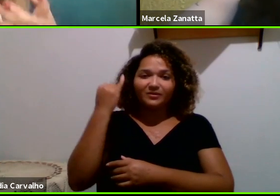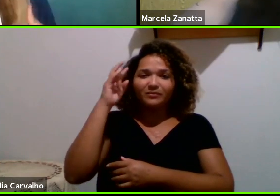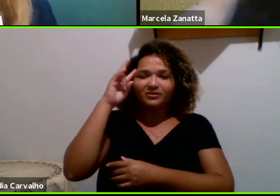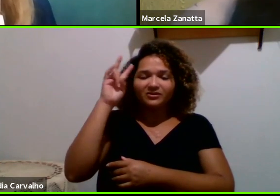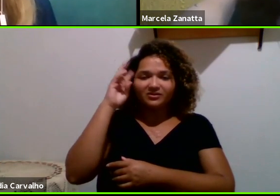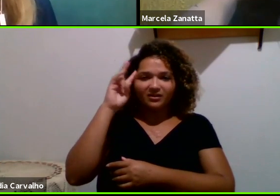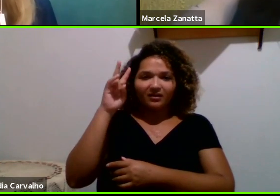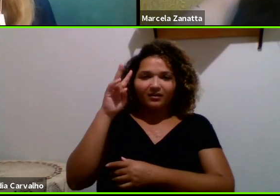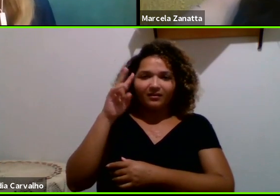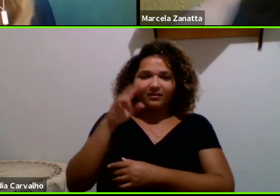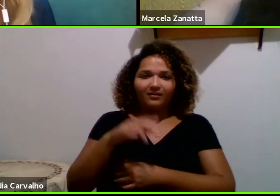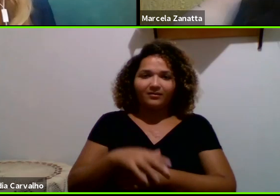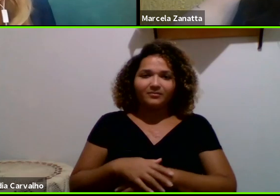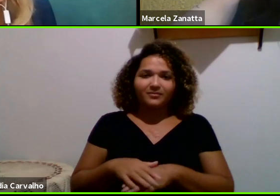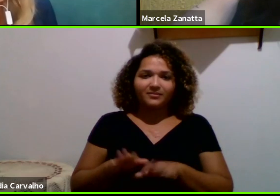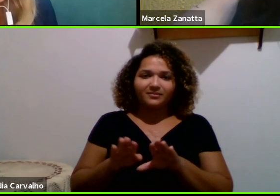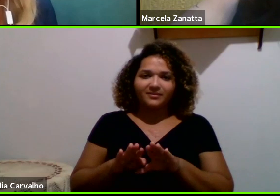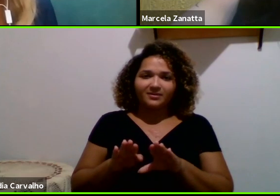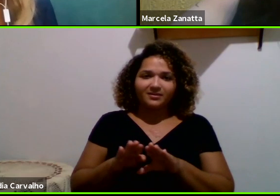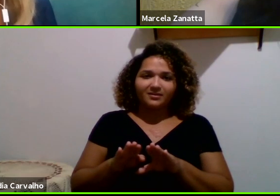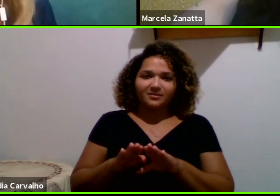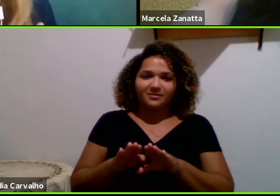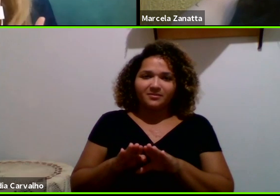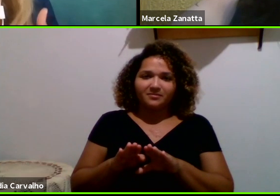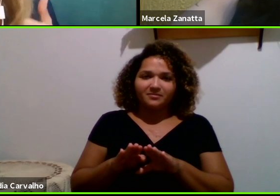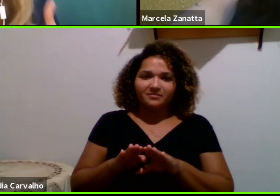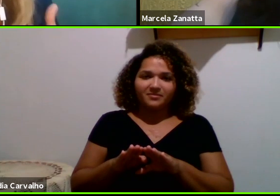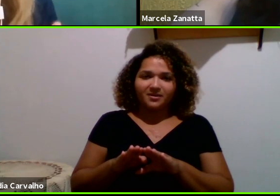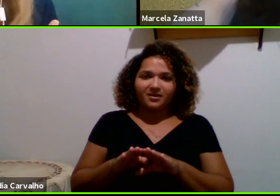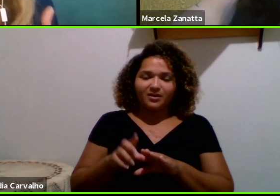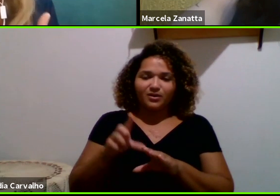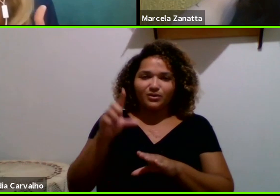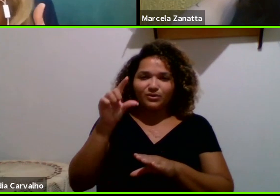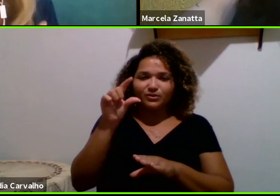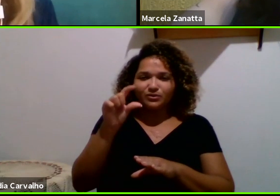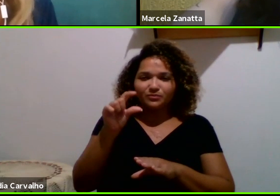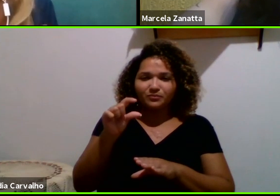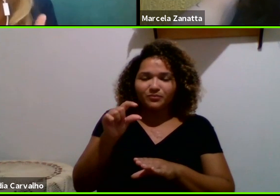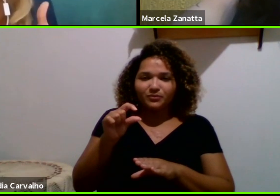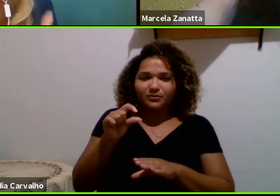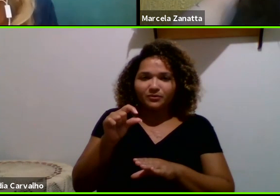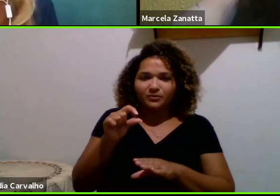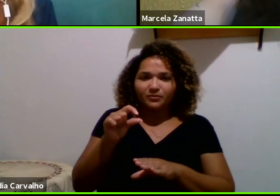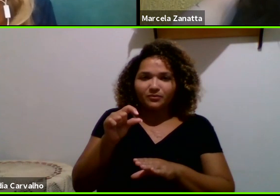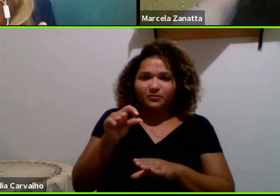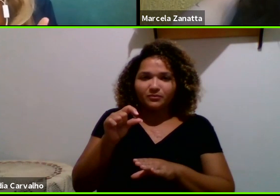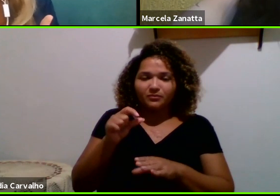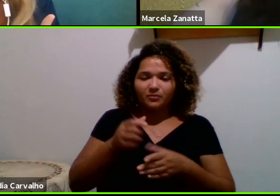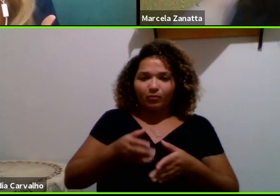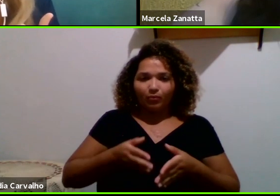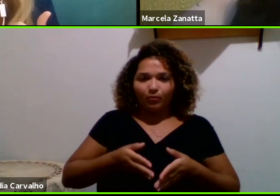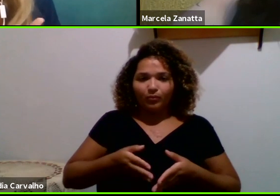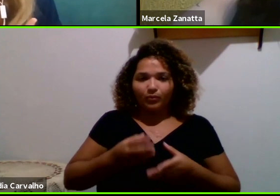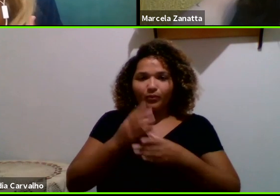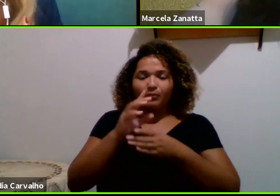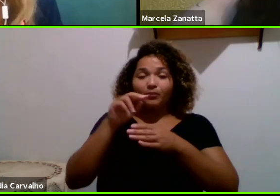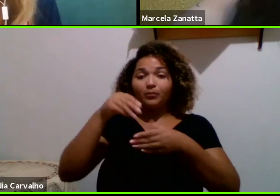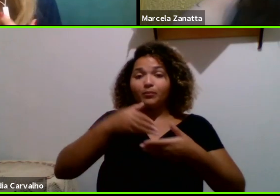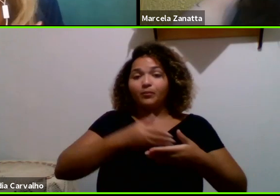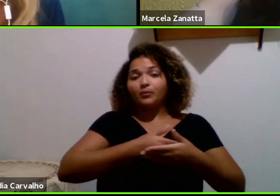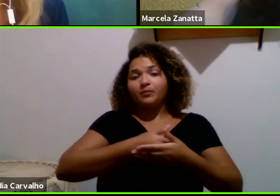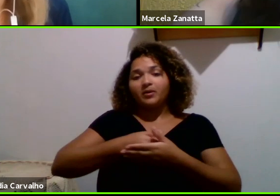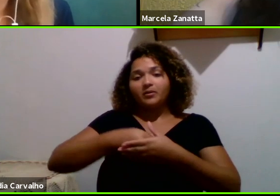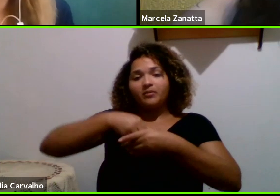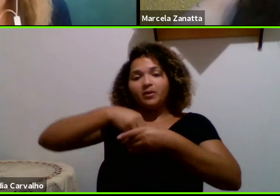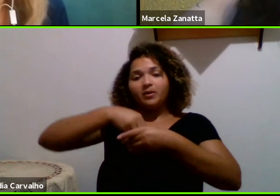a verticalização, o parto na banqueta, ele reduz o tempo de duração de expulsivo, ele reduz